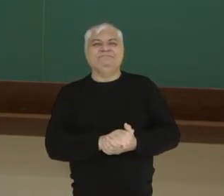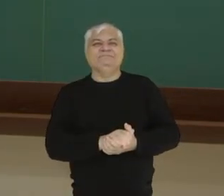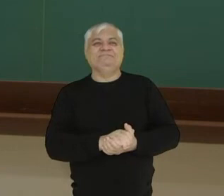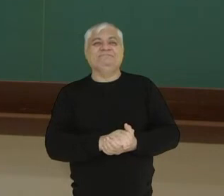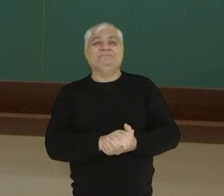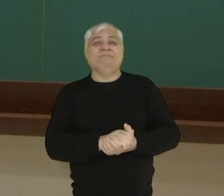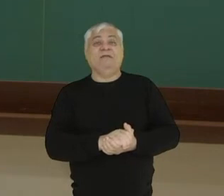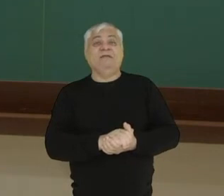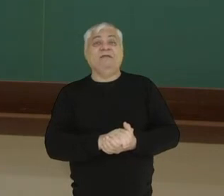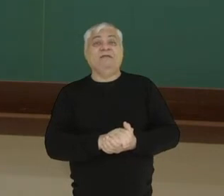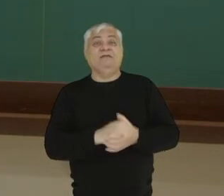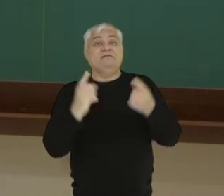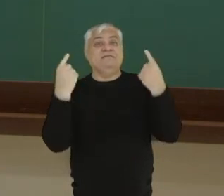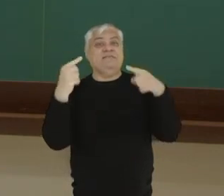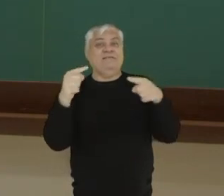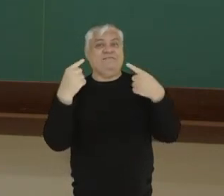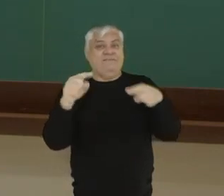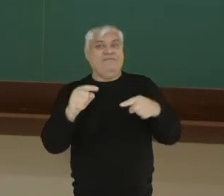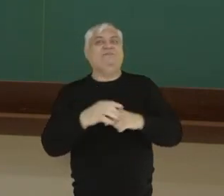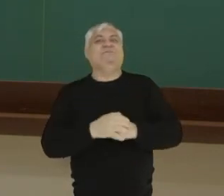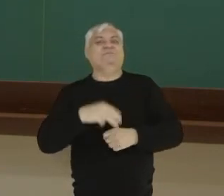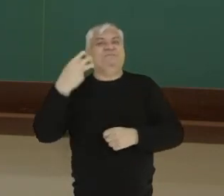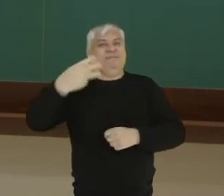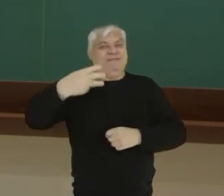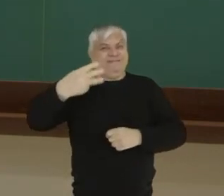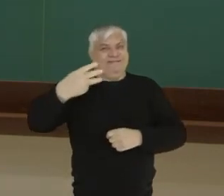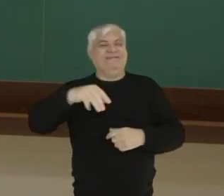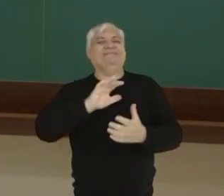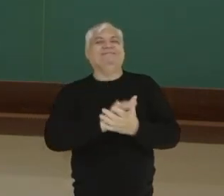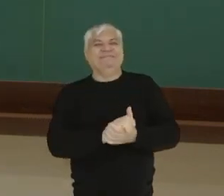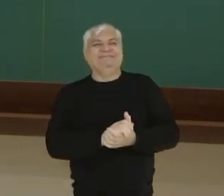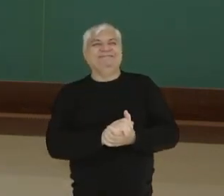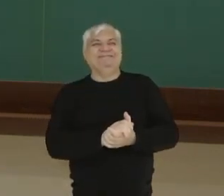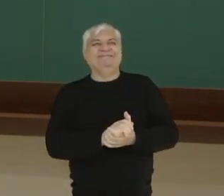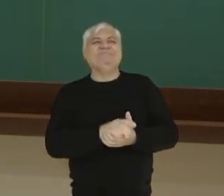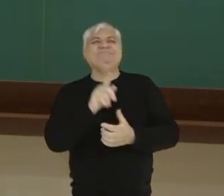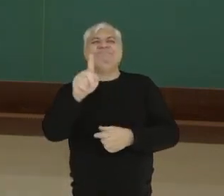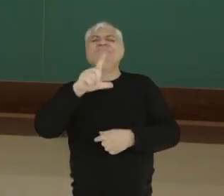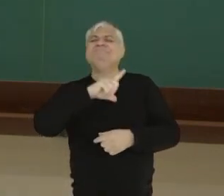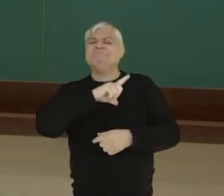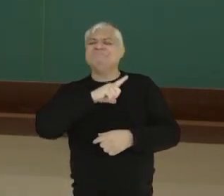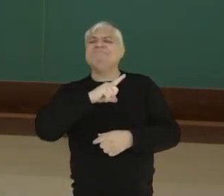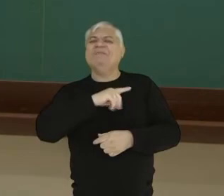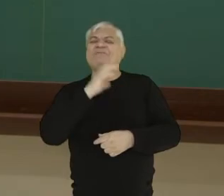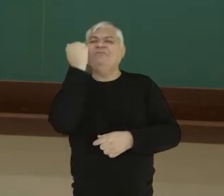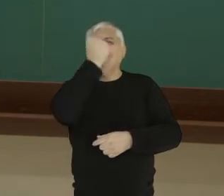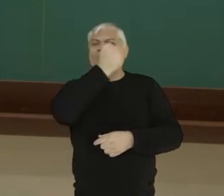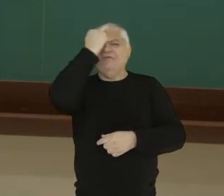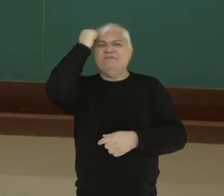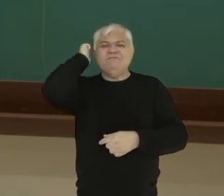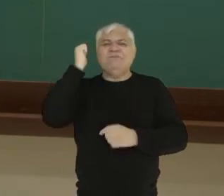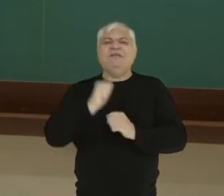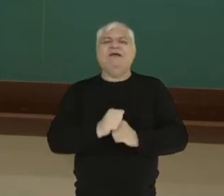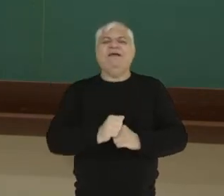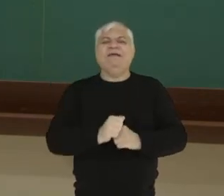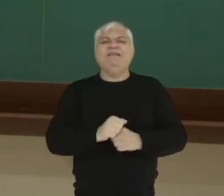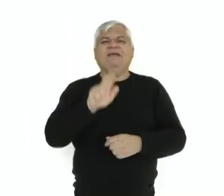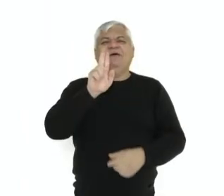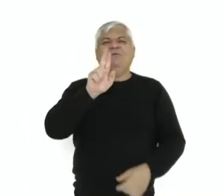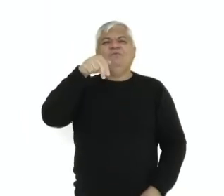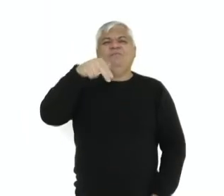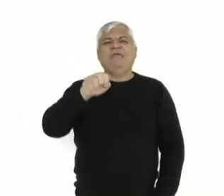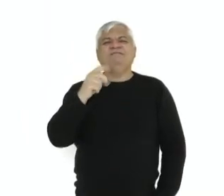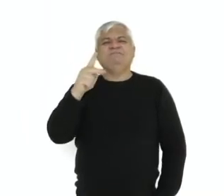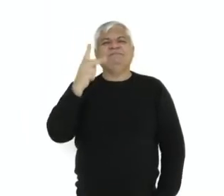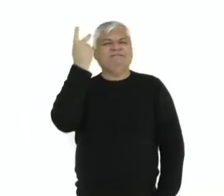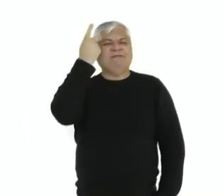Agora nós temos o terceiro exercício. É um desafio. Ele saiu no vestibular da Universidade Estadual de São